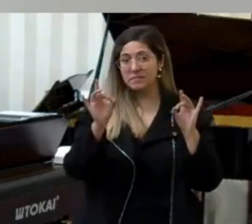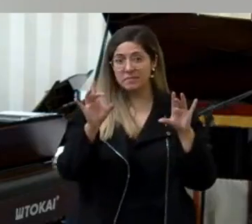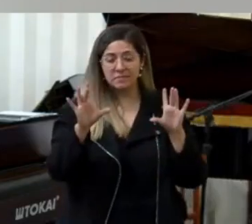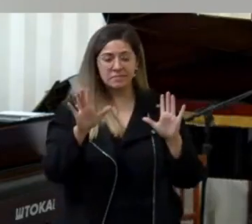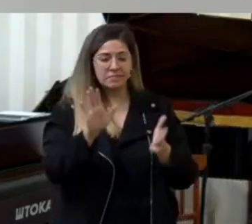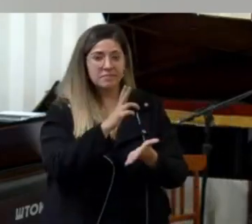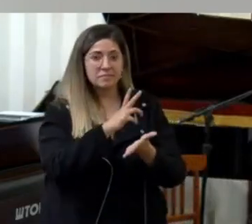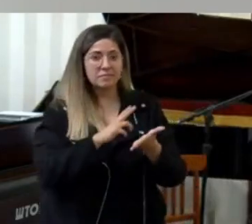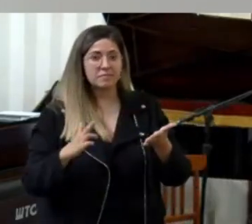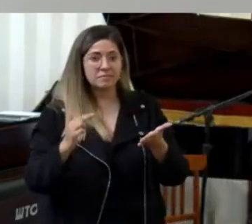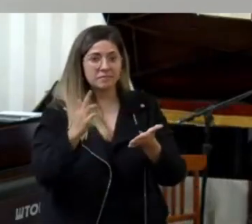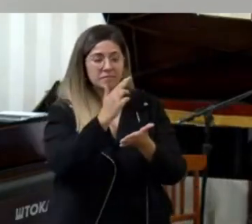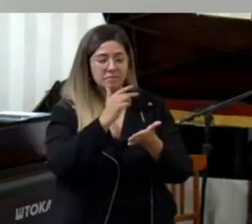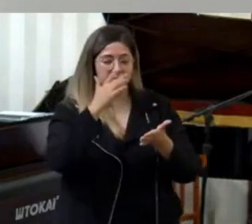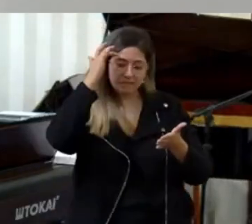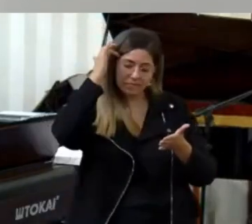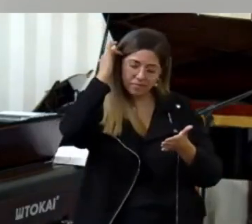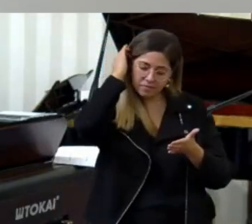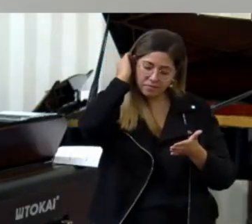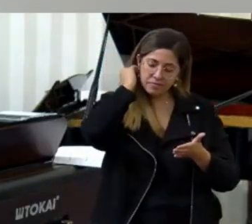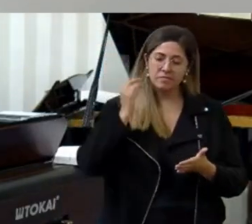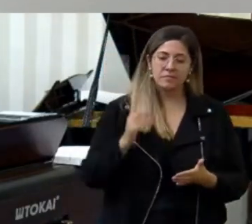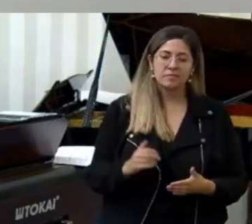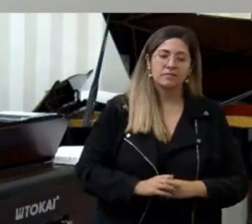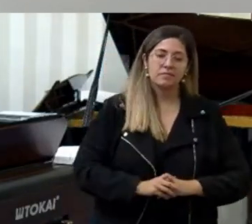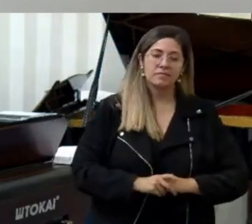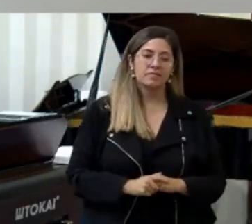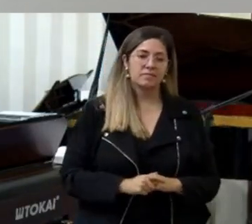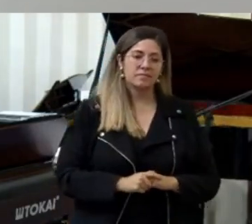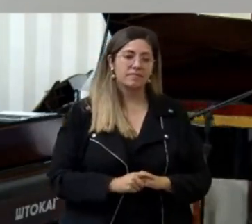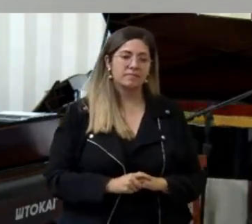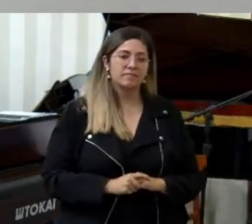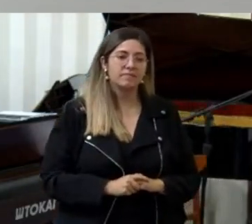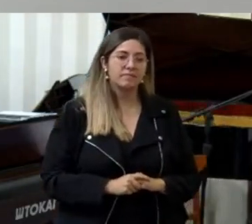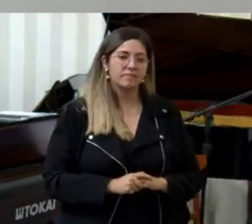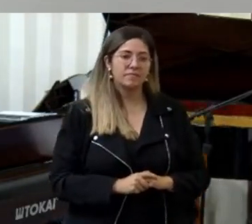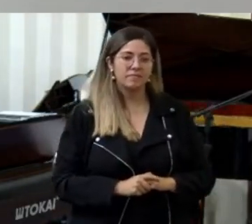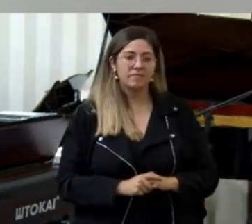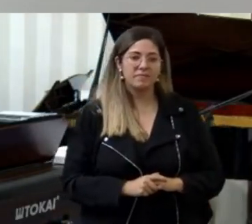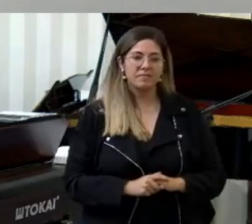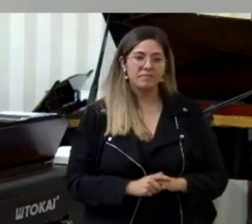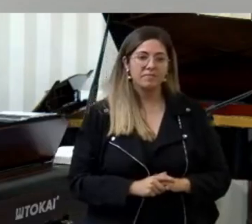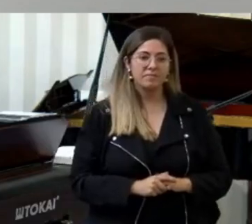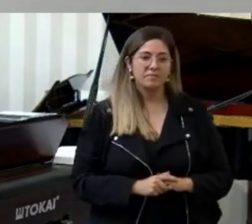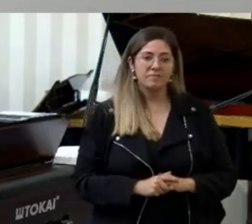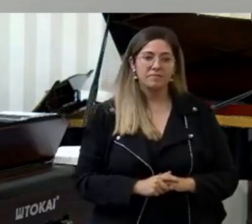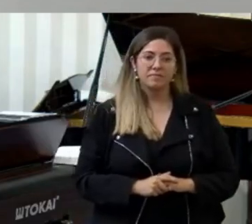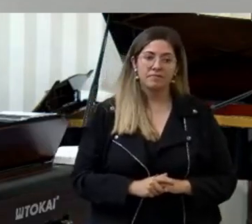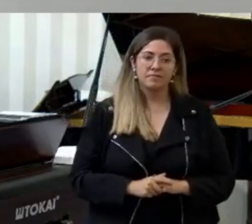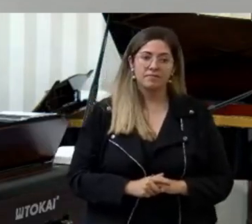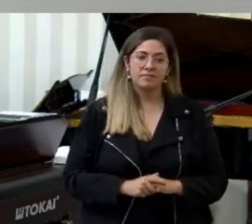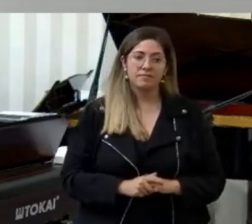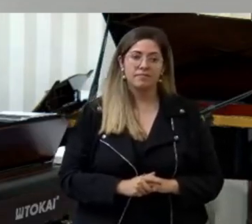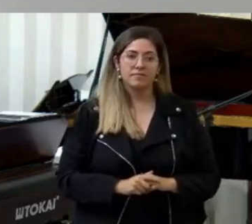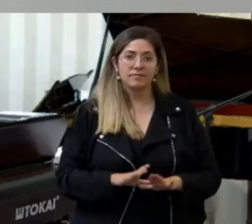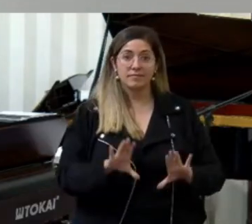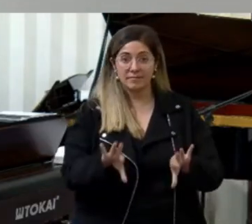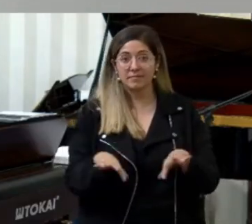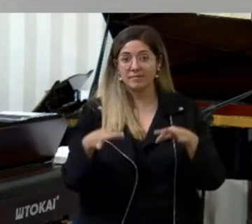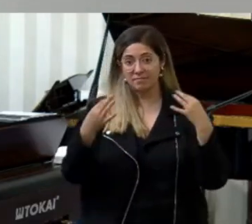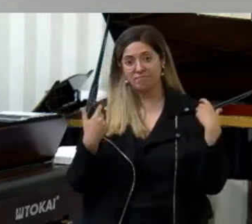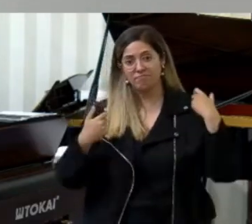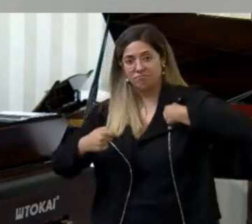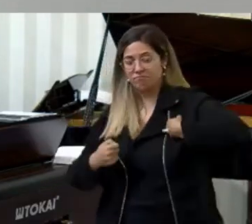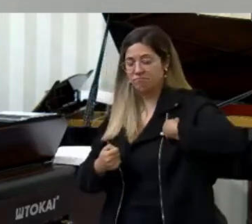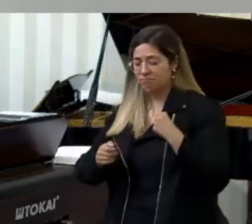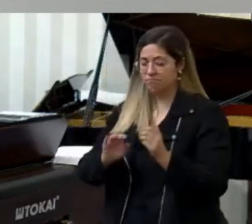com vocês. Vocês que acompanham o nosso culto e fazem a ilustração aí na prancheta, que pegam sempre a bag lá na